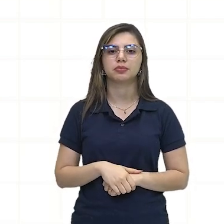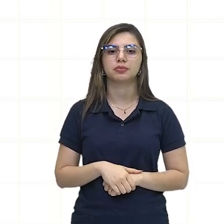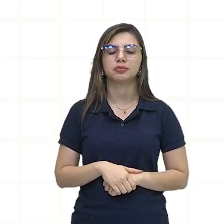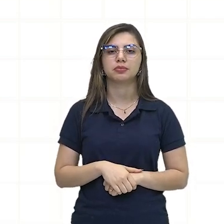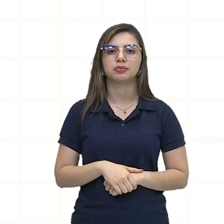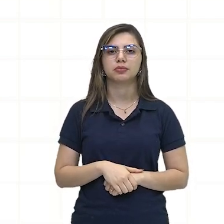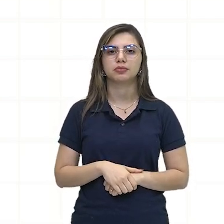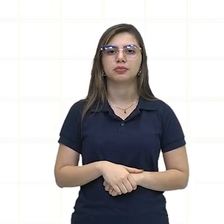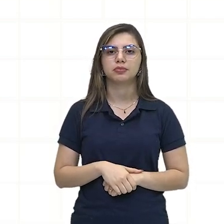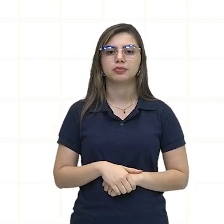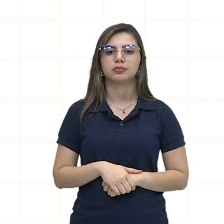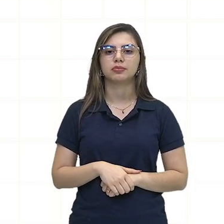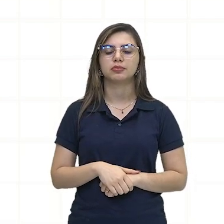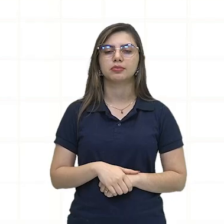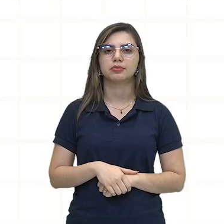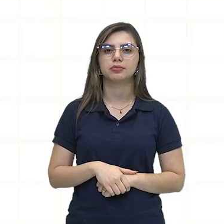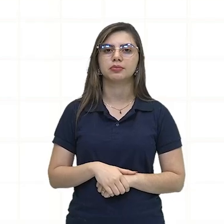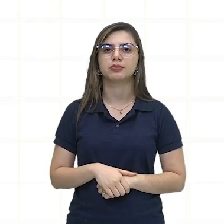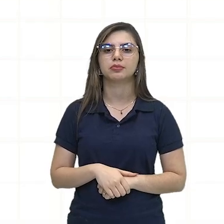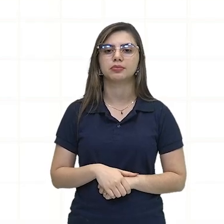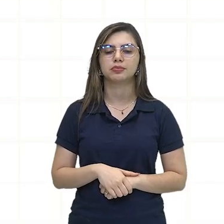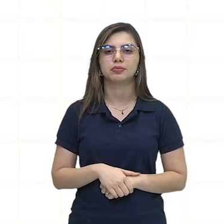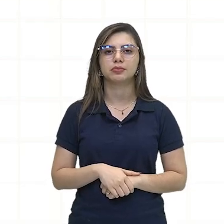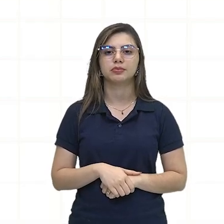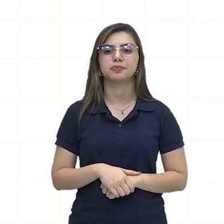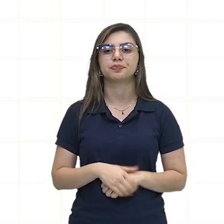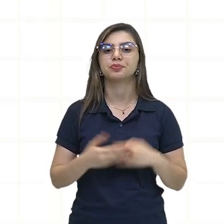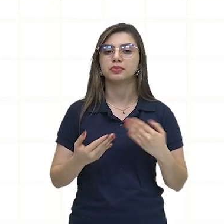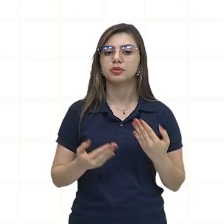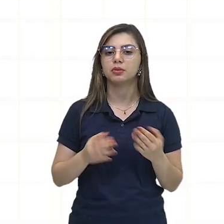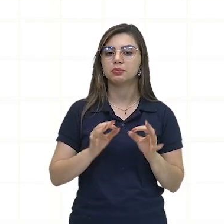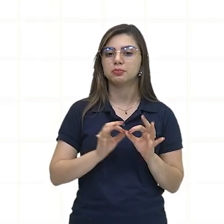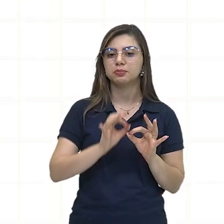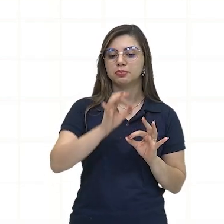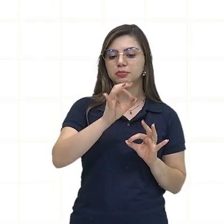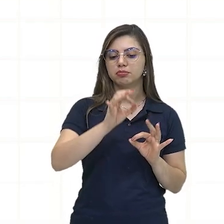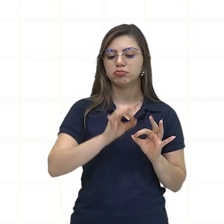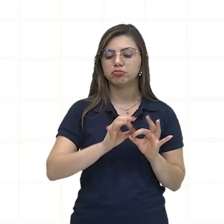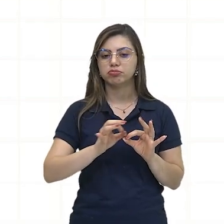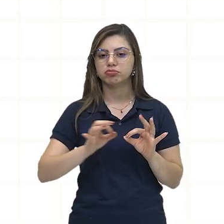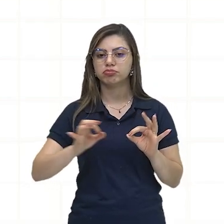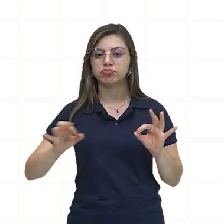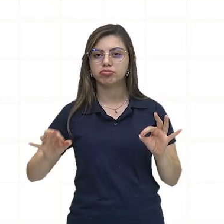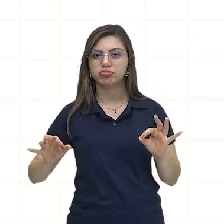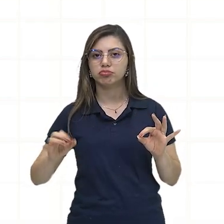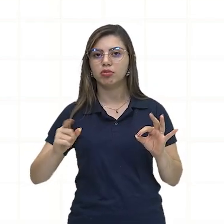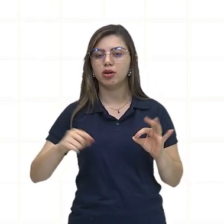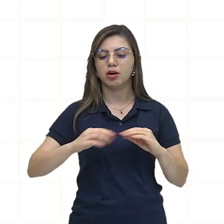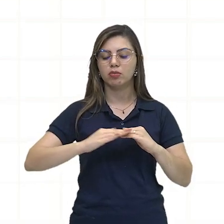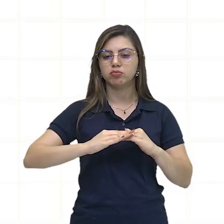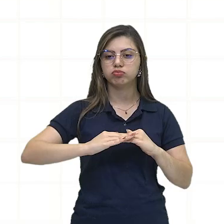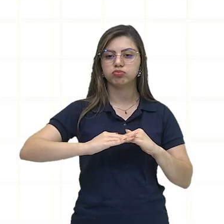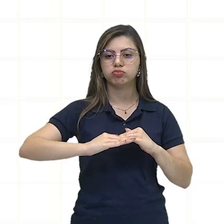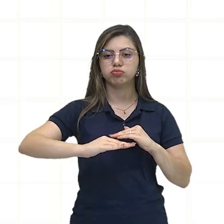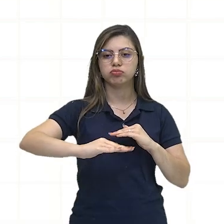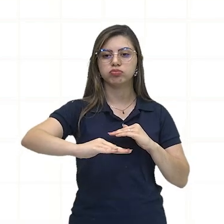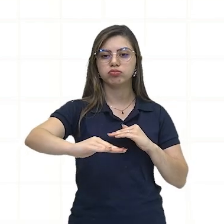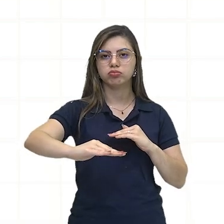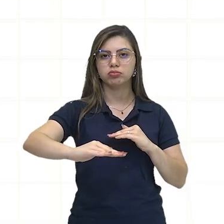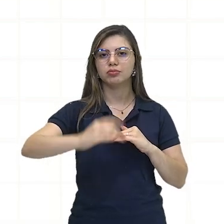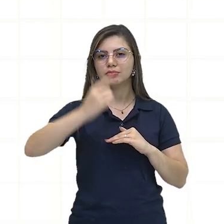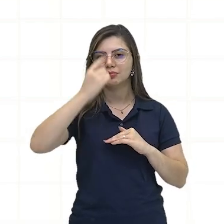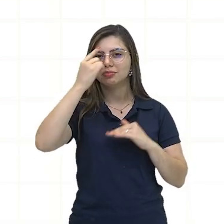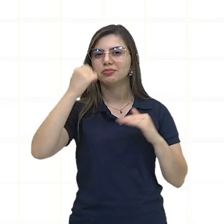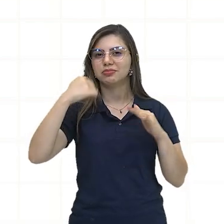que a gente tem naquela superfície. As medições são feitas considerando uma superfície plana como referência, como